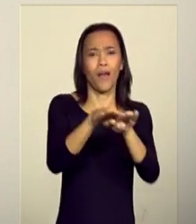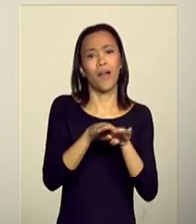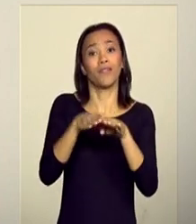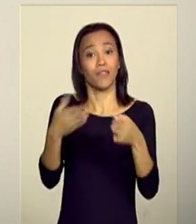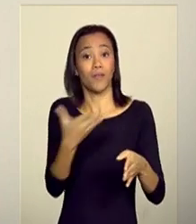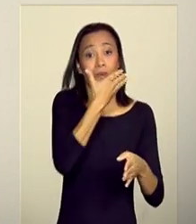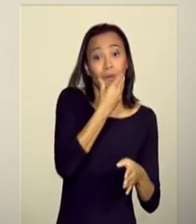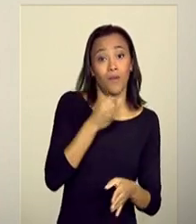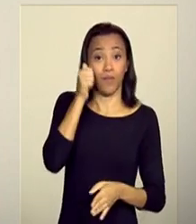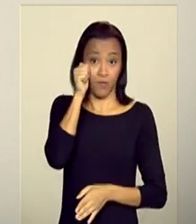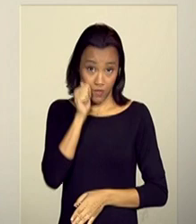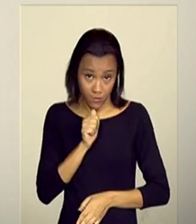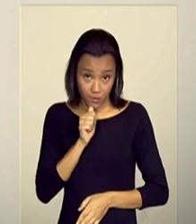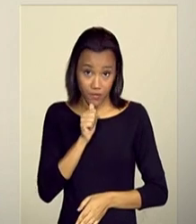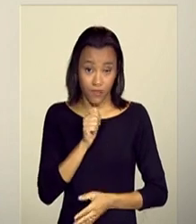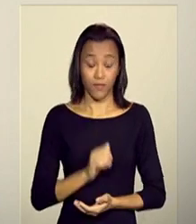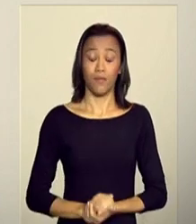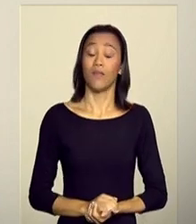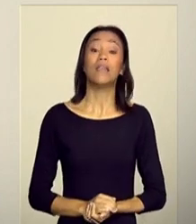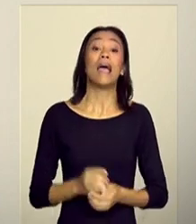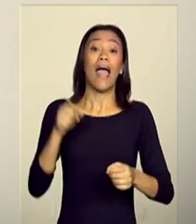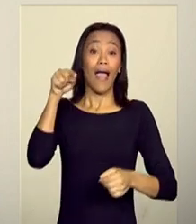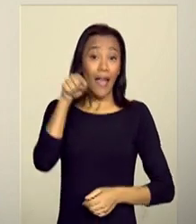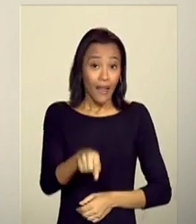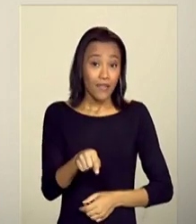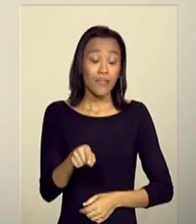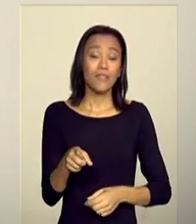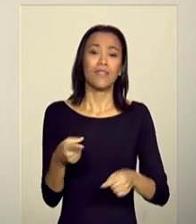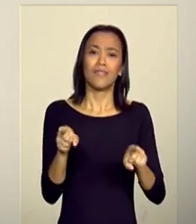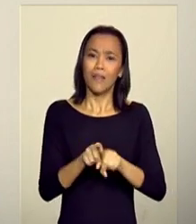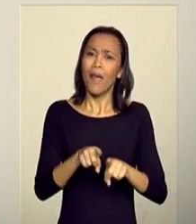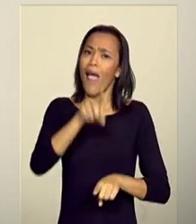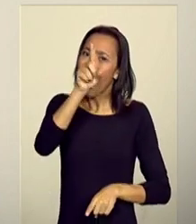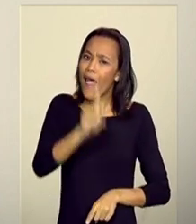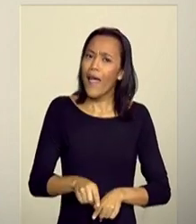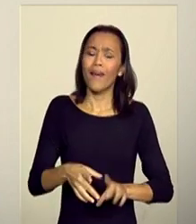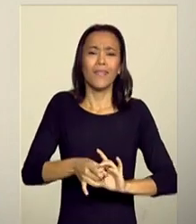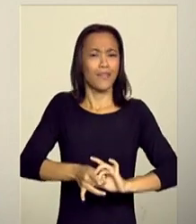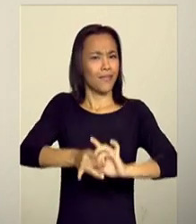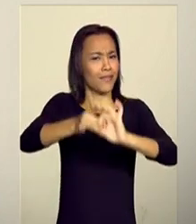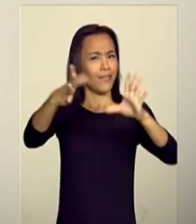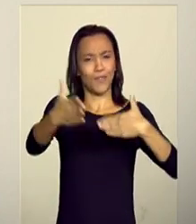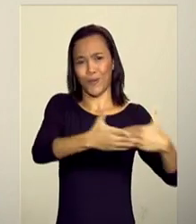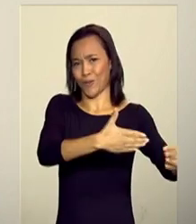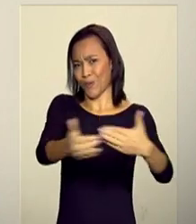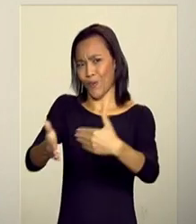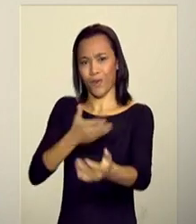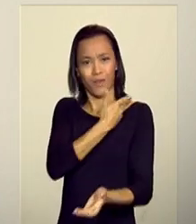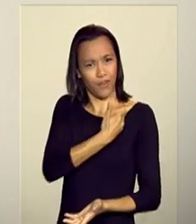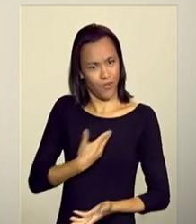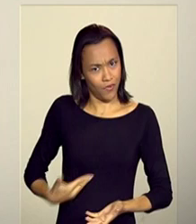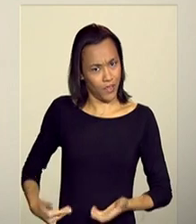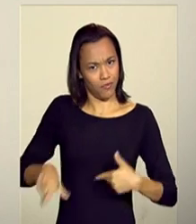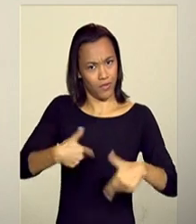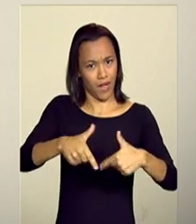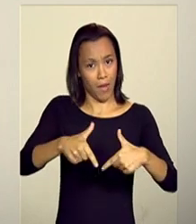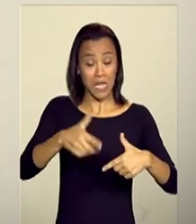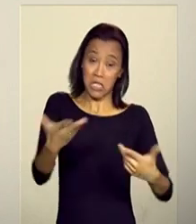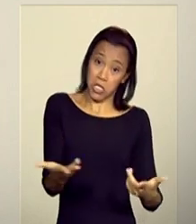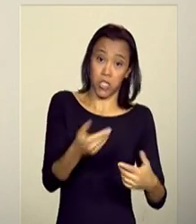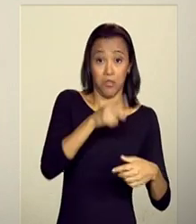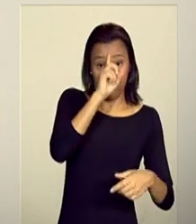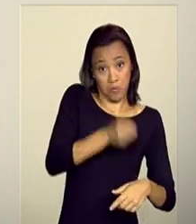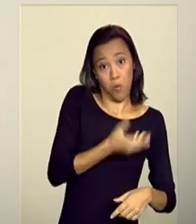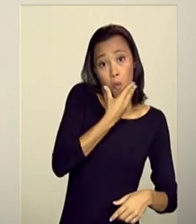para homens e para mulheres esta aliás deve ser a disposição de qualquer governo seja ele